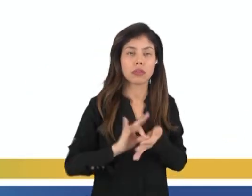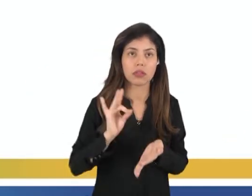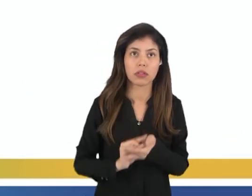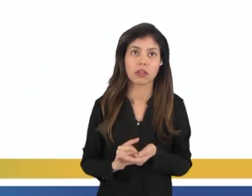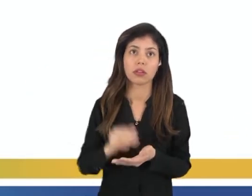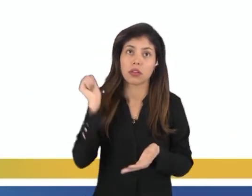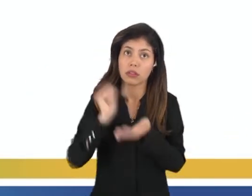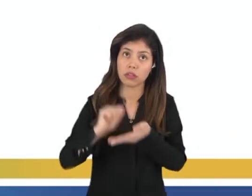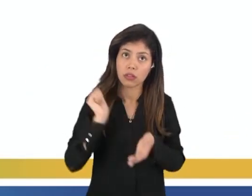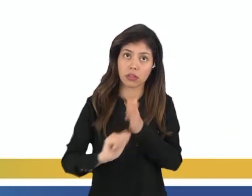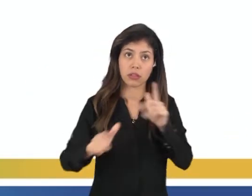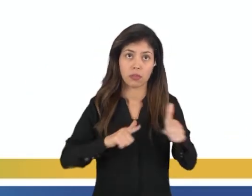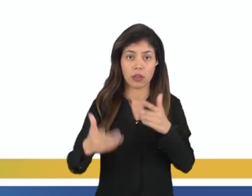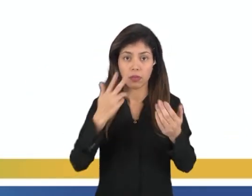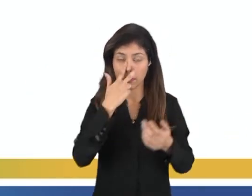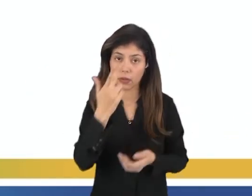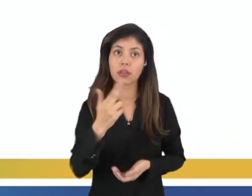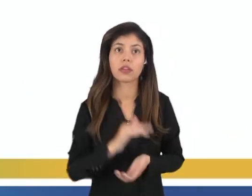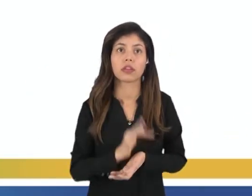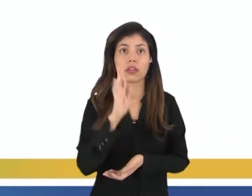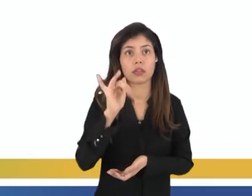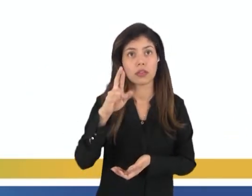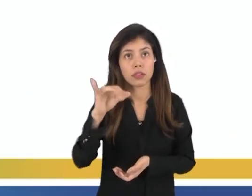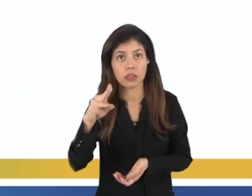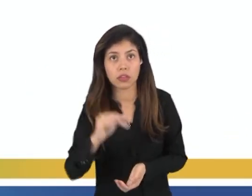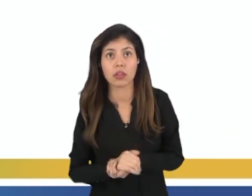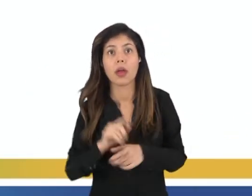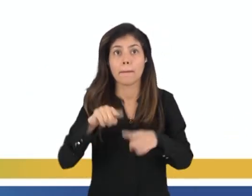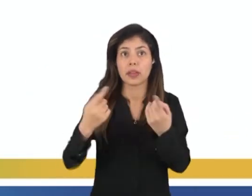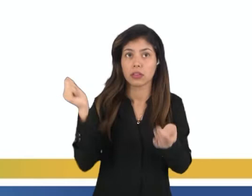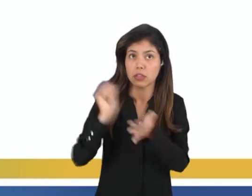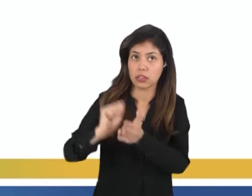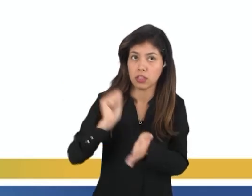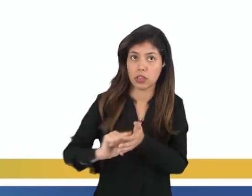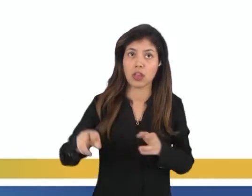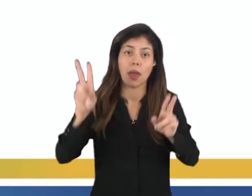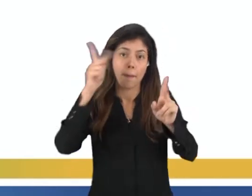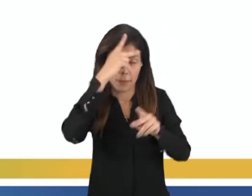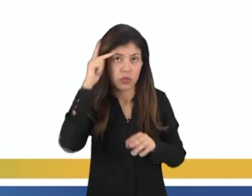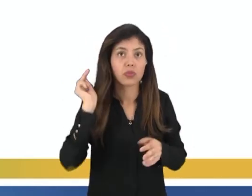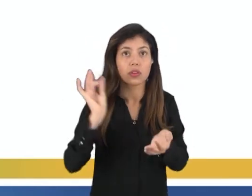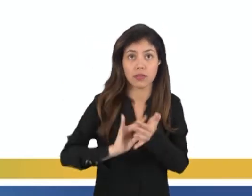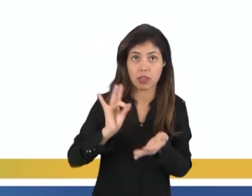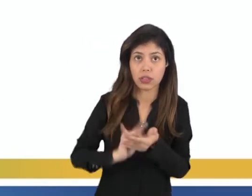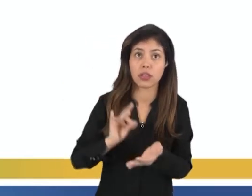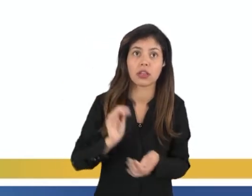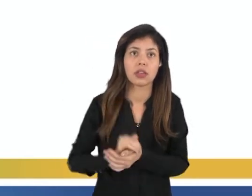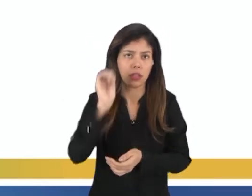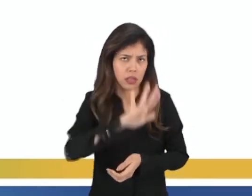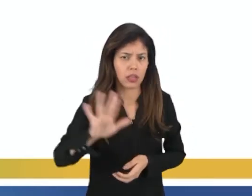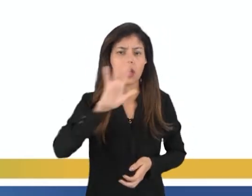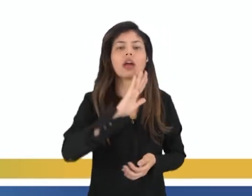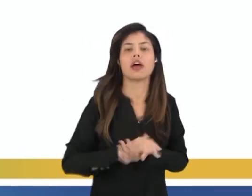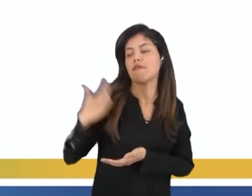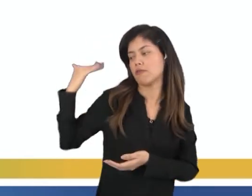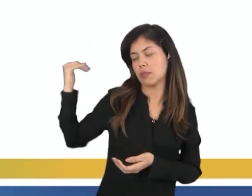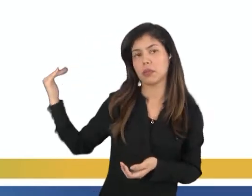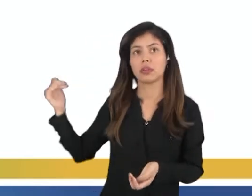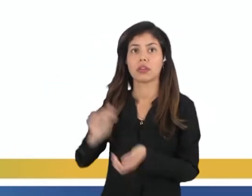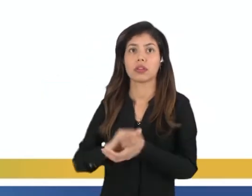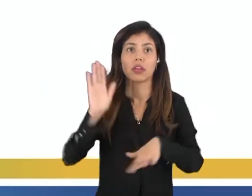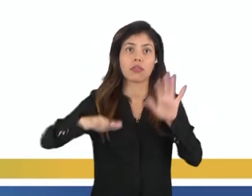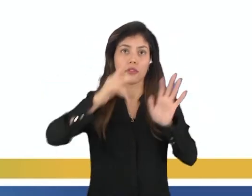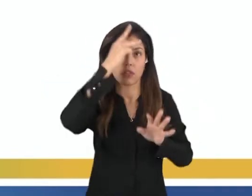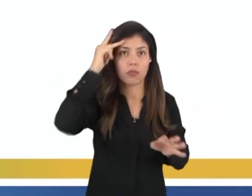Ela descreve trabalhos semelhantes às fanfictions, mas que são escritos sobre pessoas reais, geralmente celebridades, em